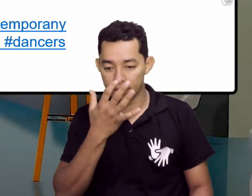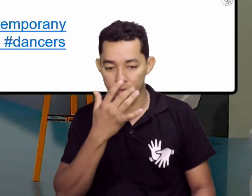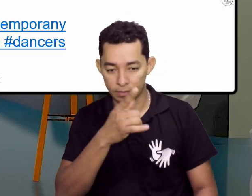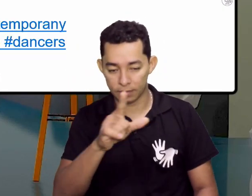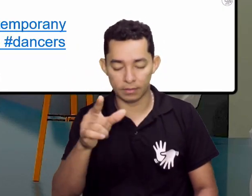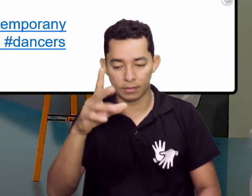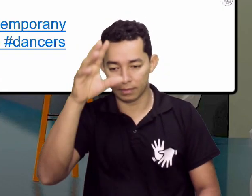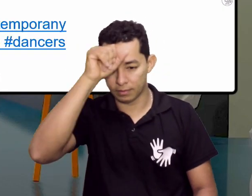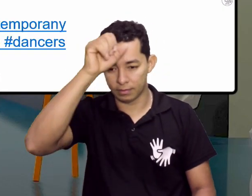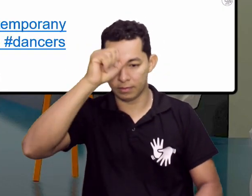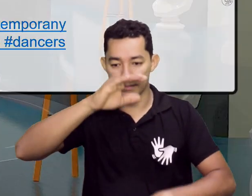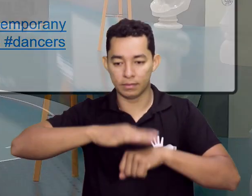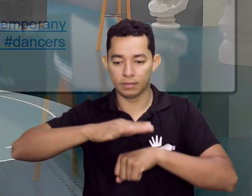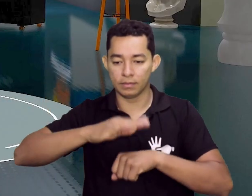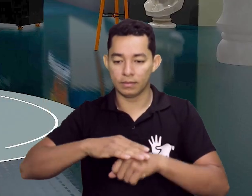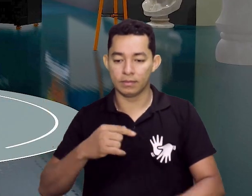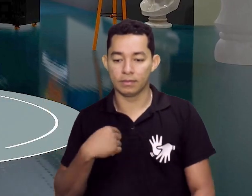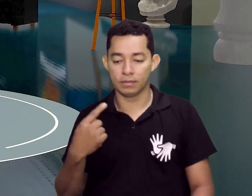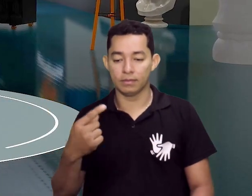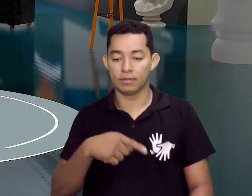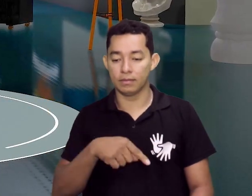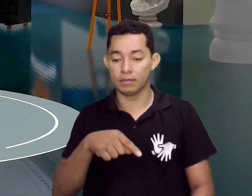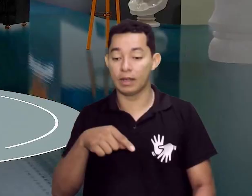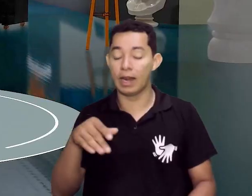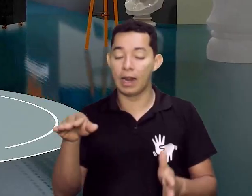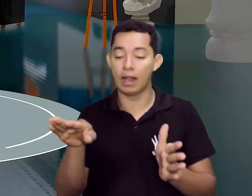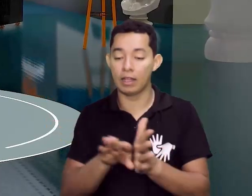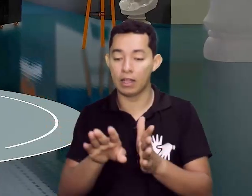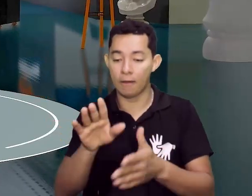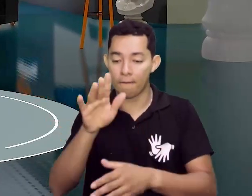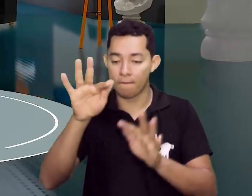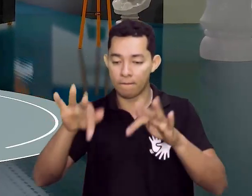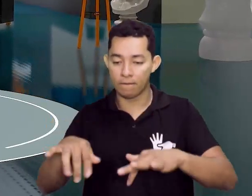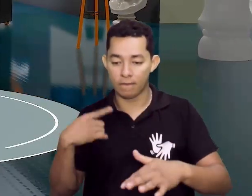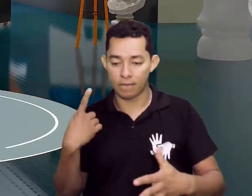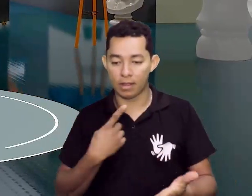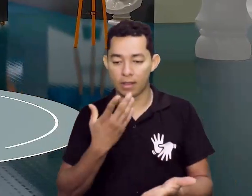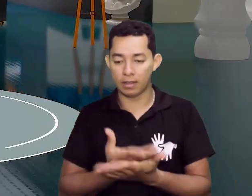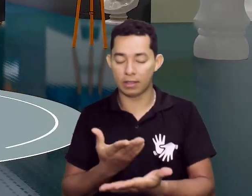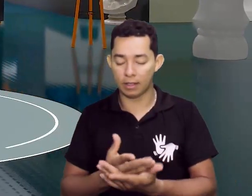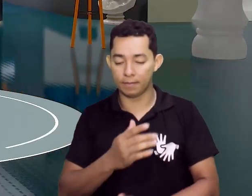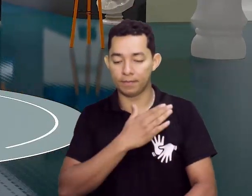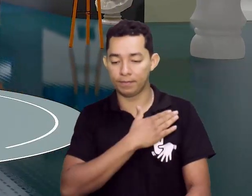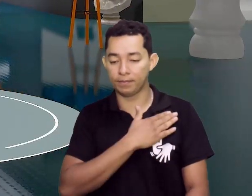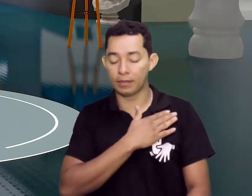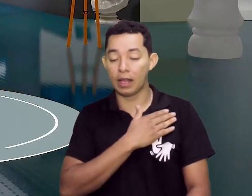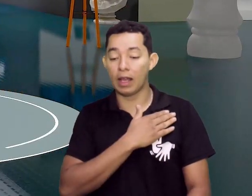um pouco mais. Chegamos aqui, então, ao final da nossa aula. Espero que você tenha gostado. Você